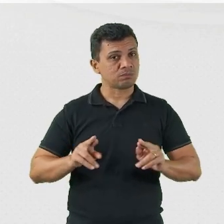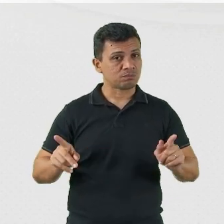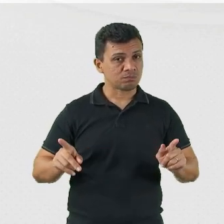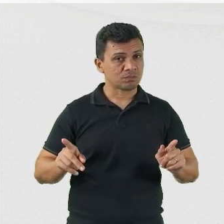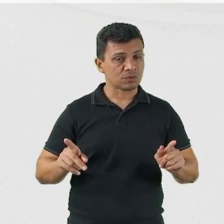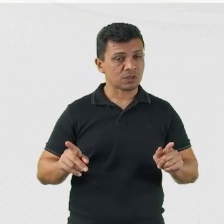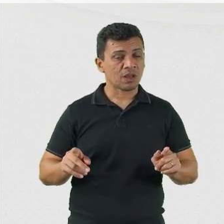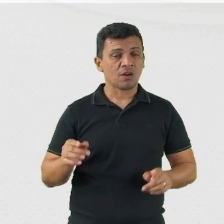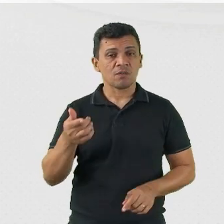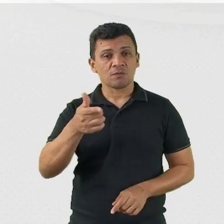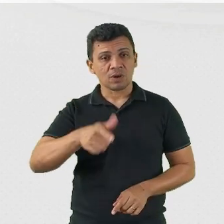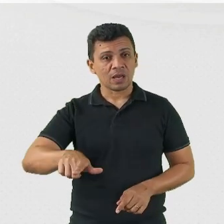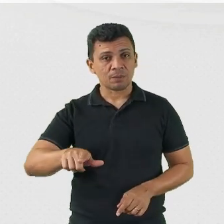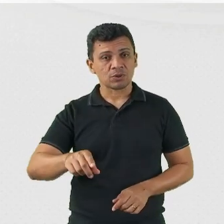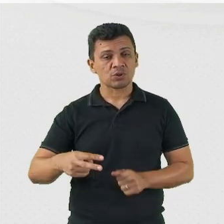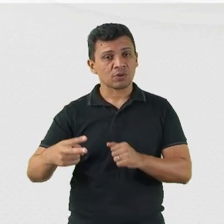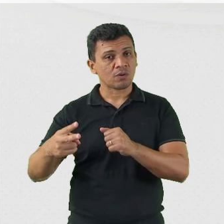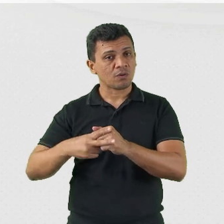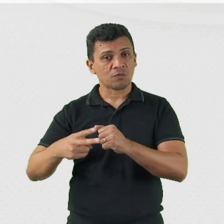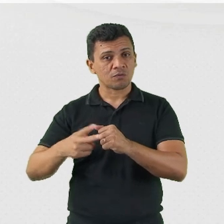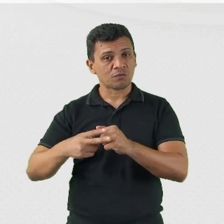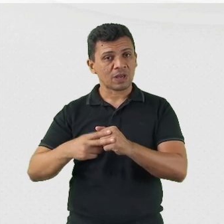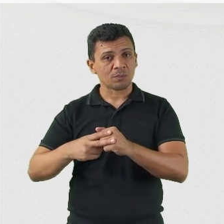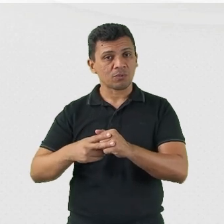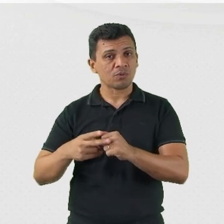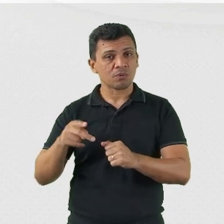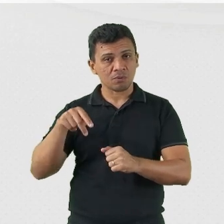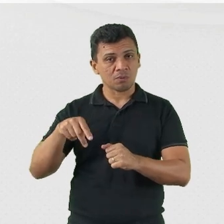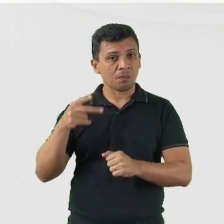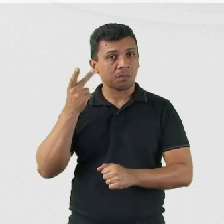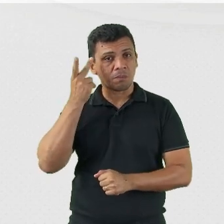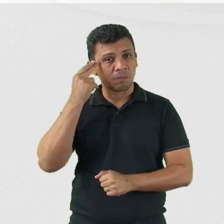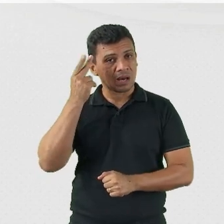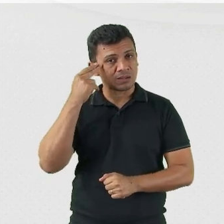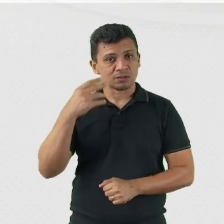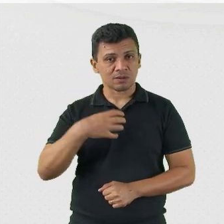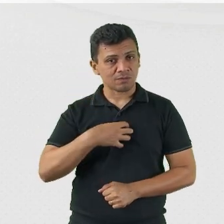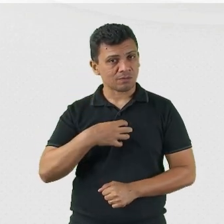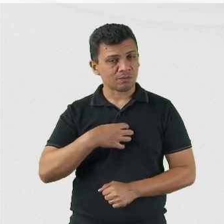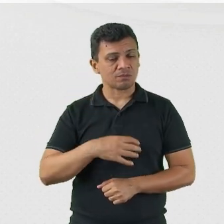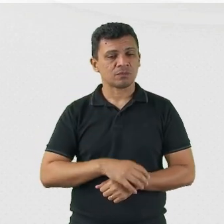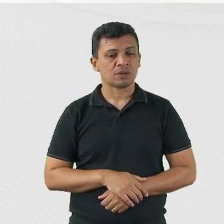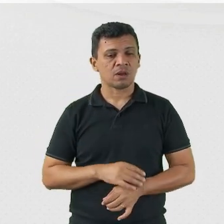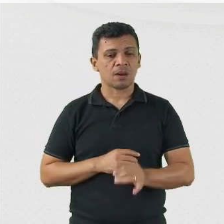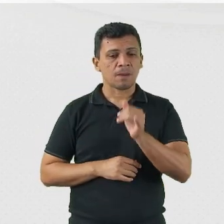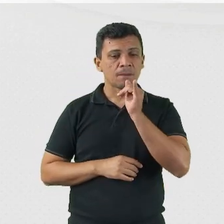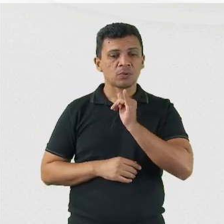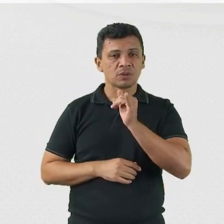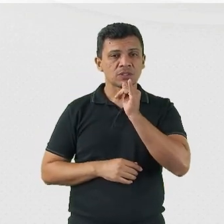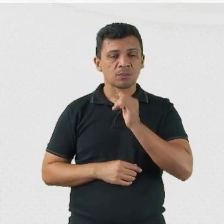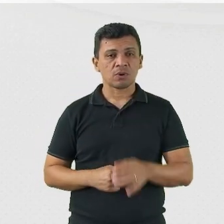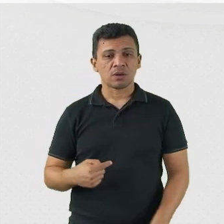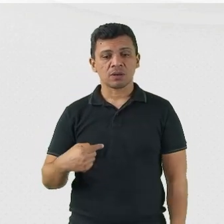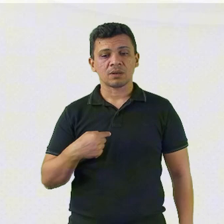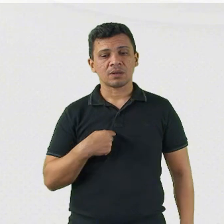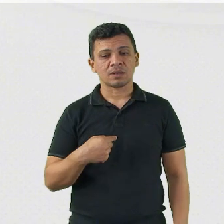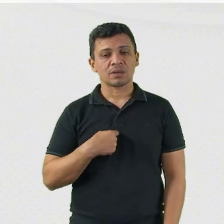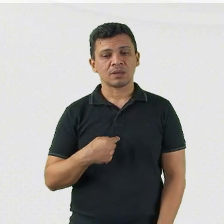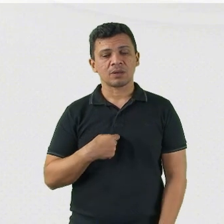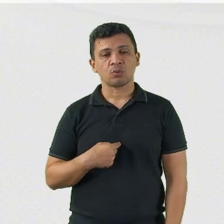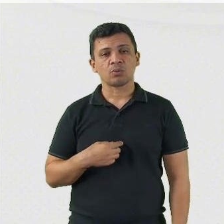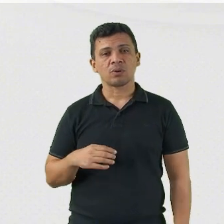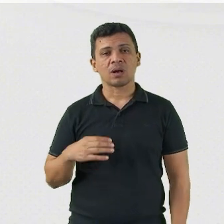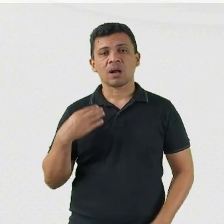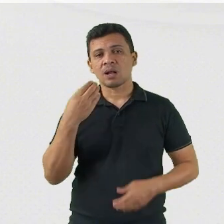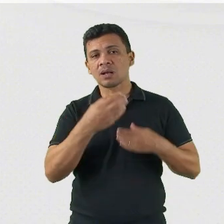vai repetir o verbo na sua forma básica. Então, por exemplo, eu canto, I